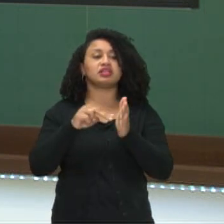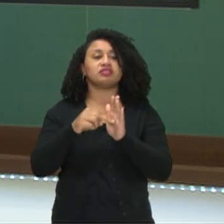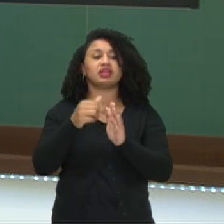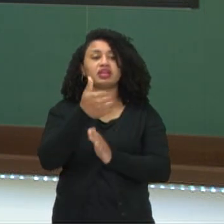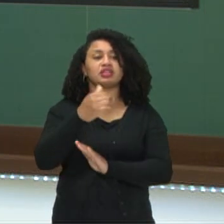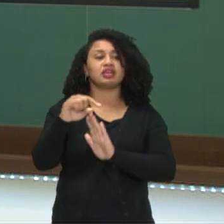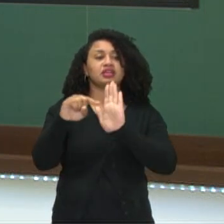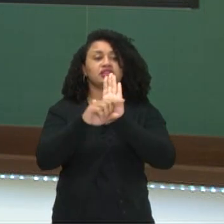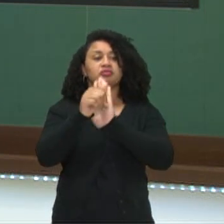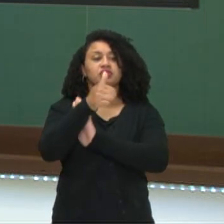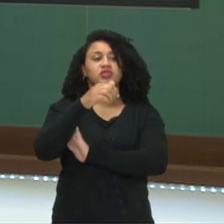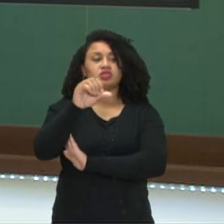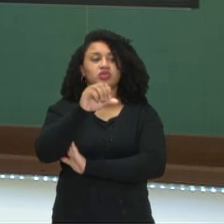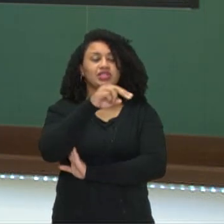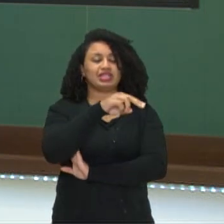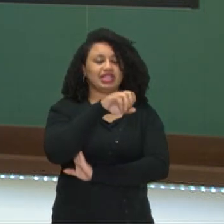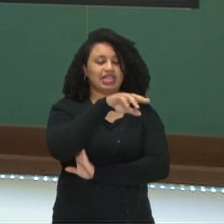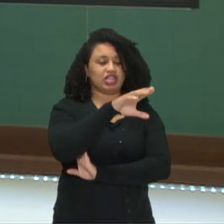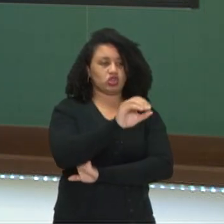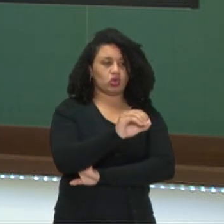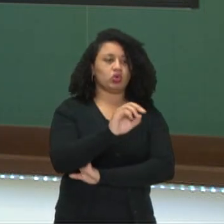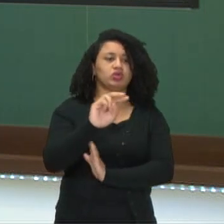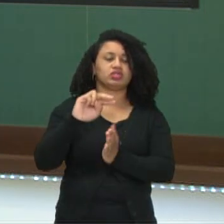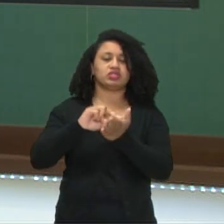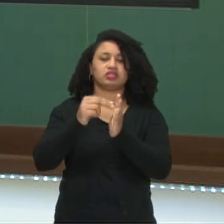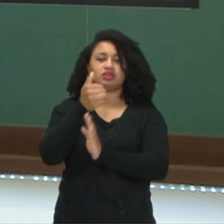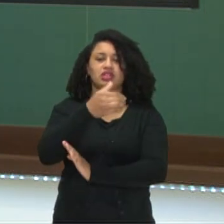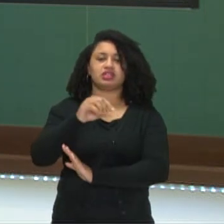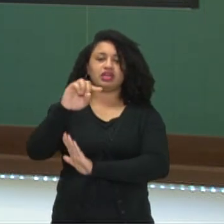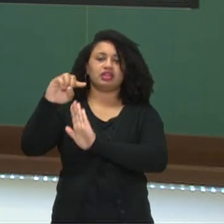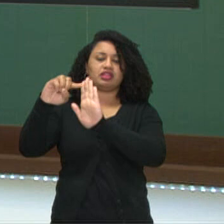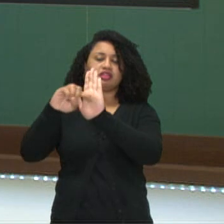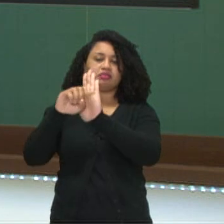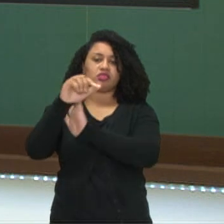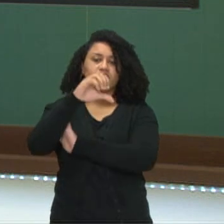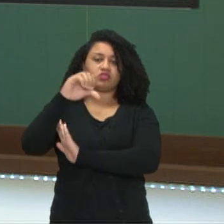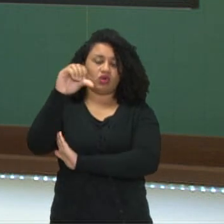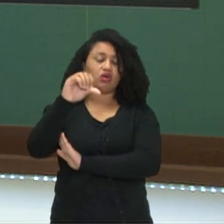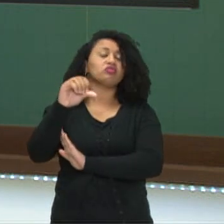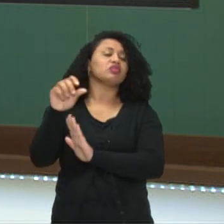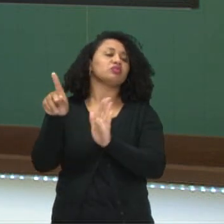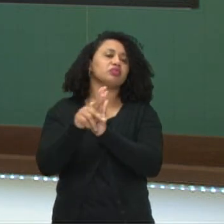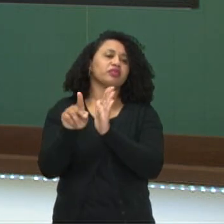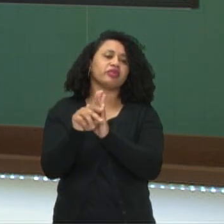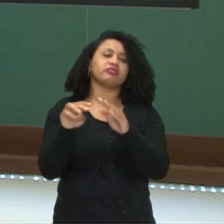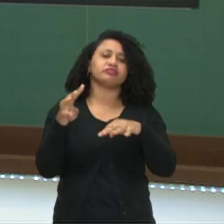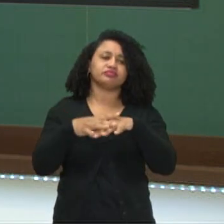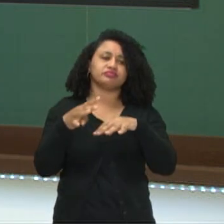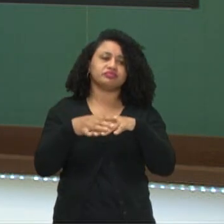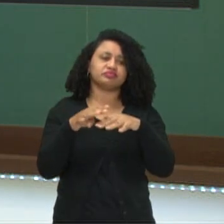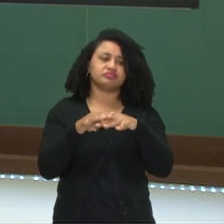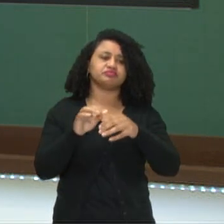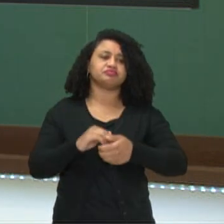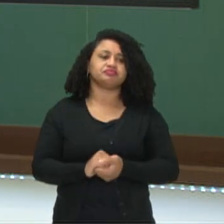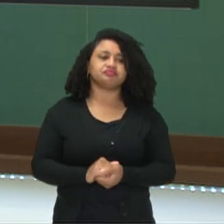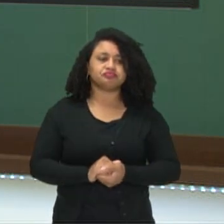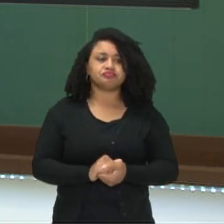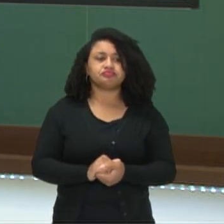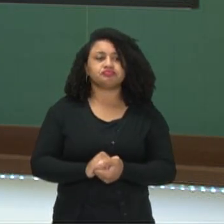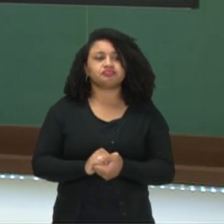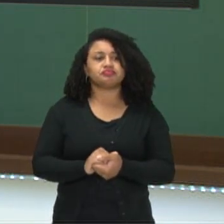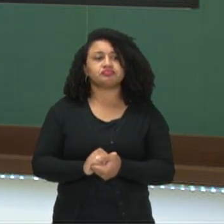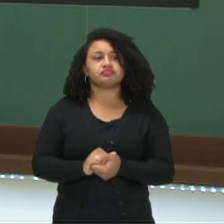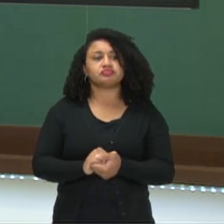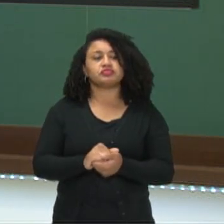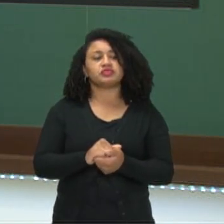Nano, 10 elevado a menos 9. São prefixos de unidades usados na matemática. são múltiplos de potência de 10. 10